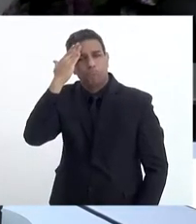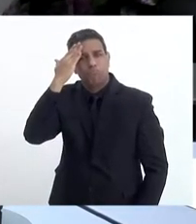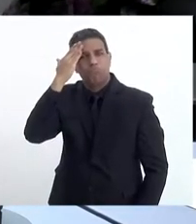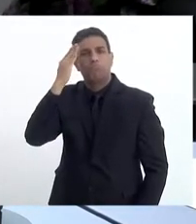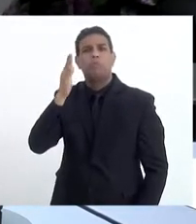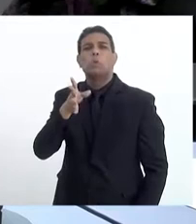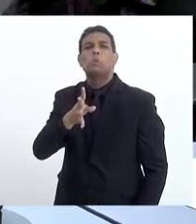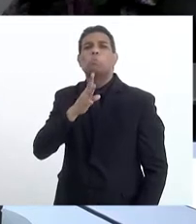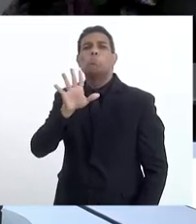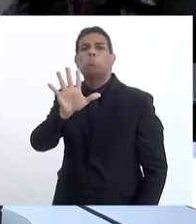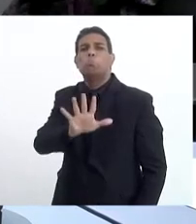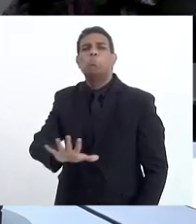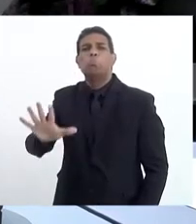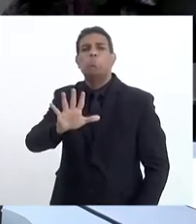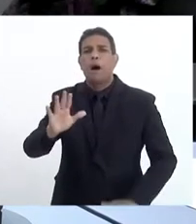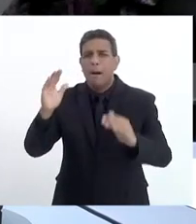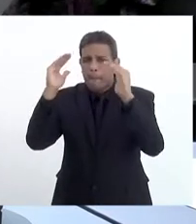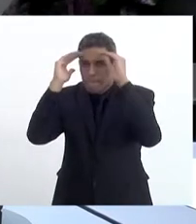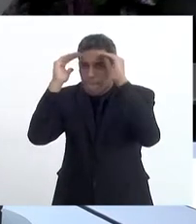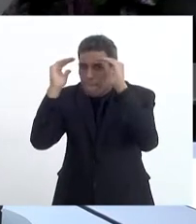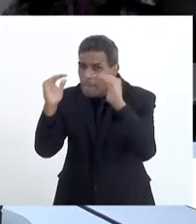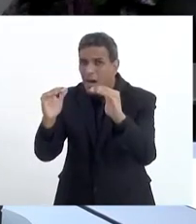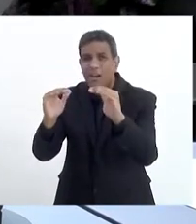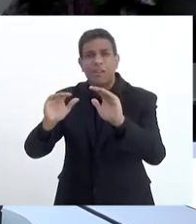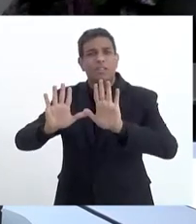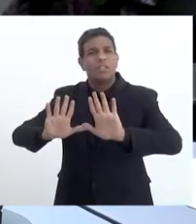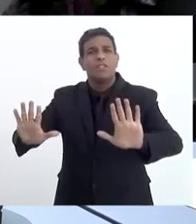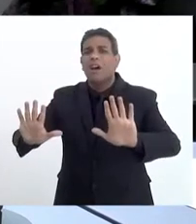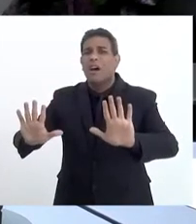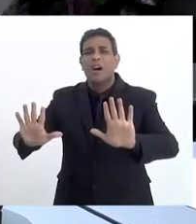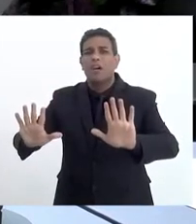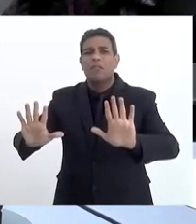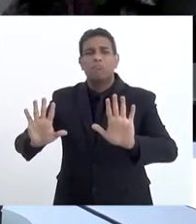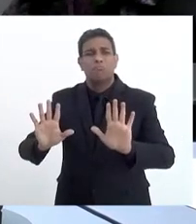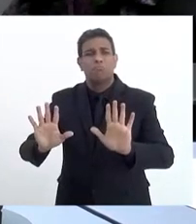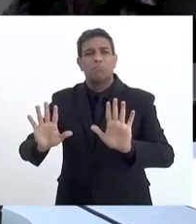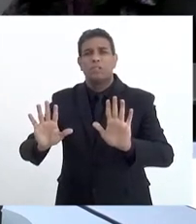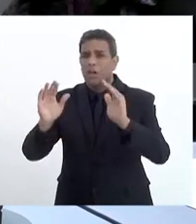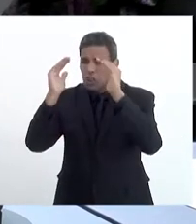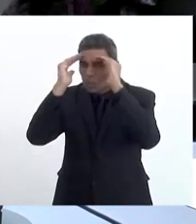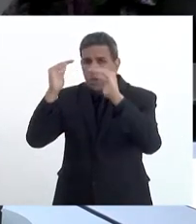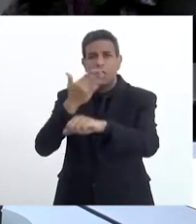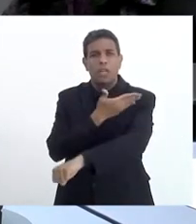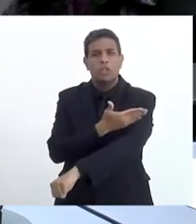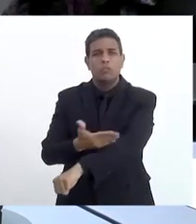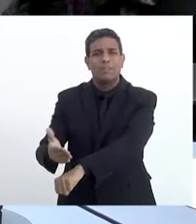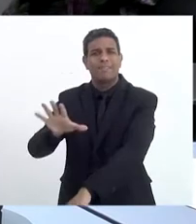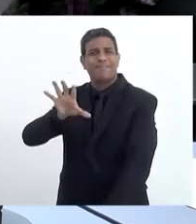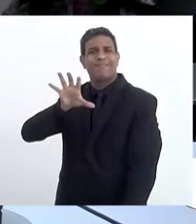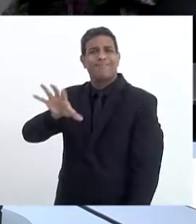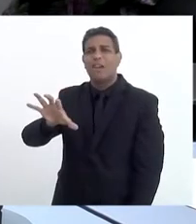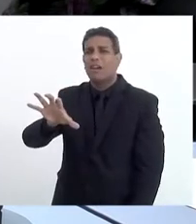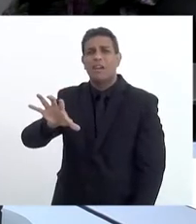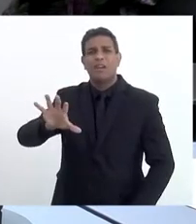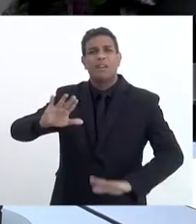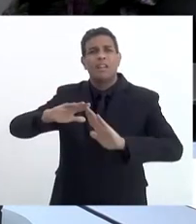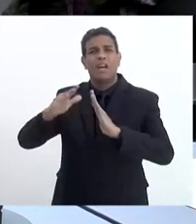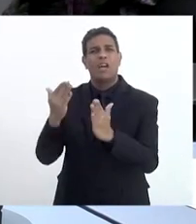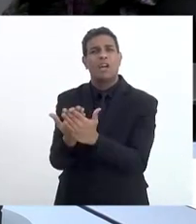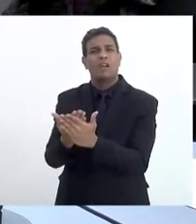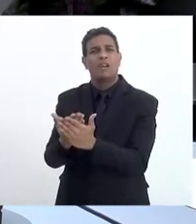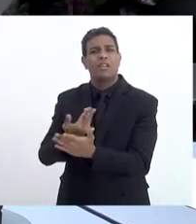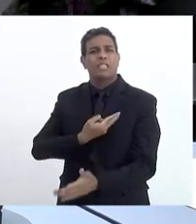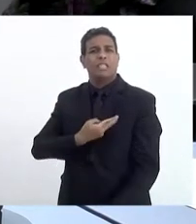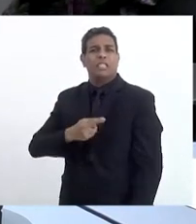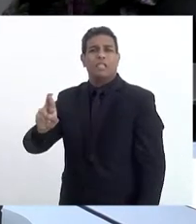daquela denominação, que você vai ouvir a pregação daquela denominação religiosa. Você tem que respeitar a fé daqueles que tocam a